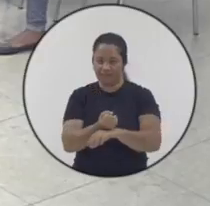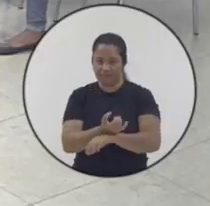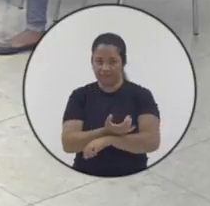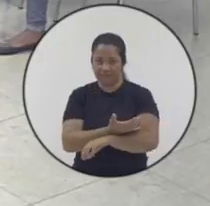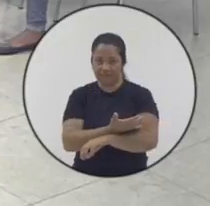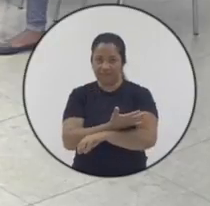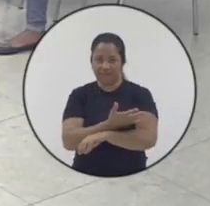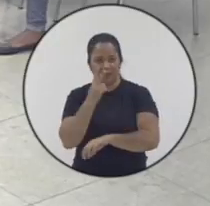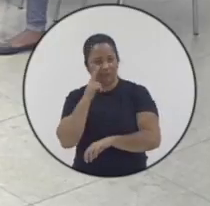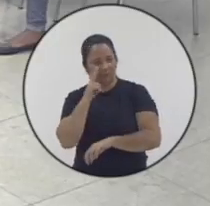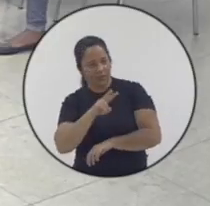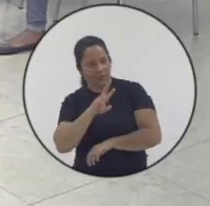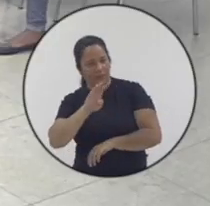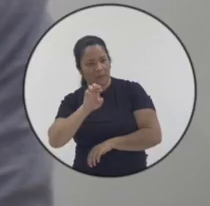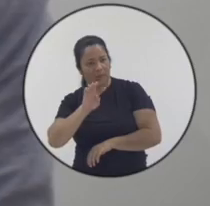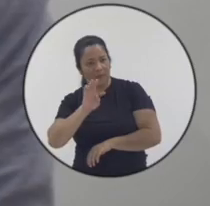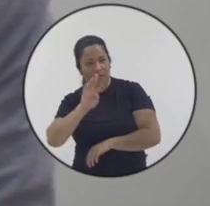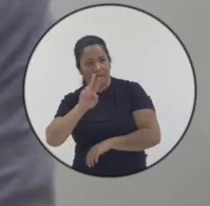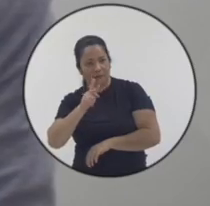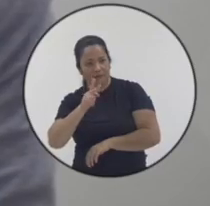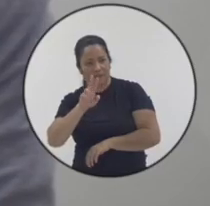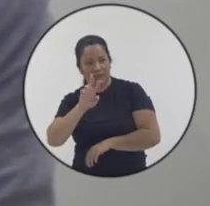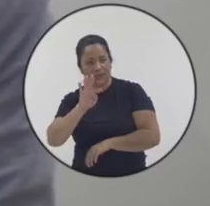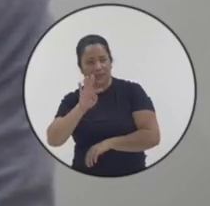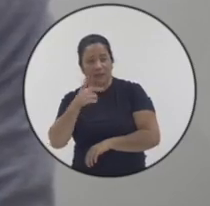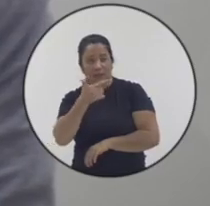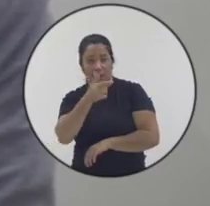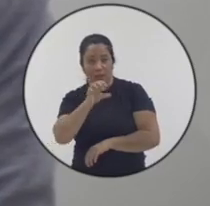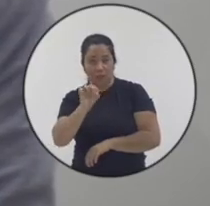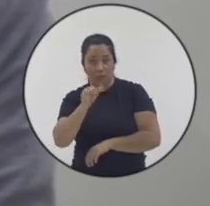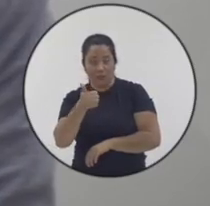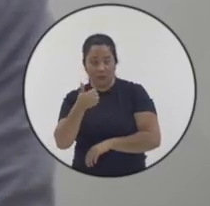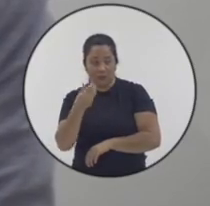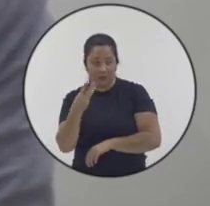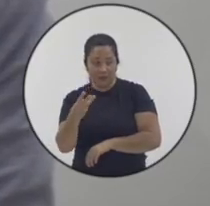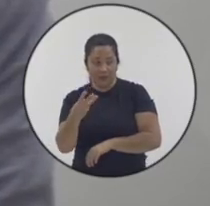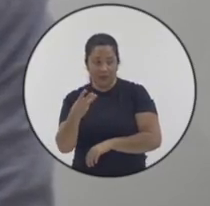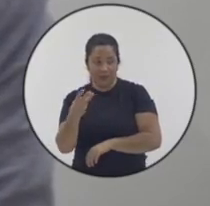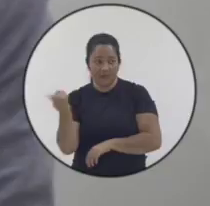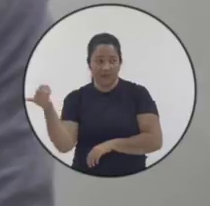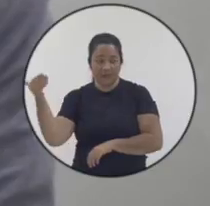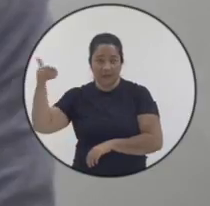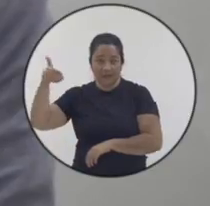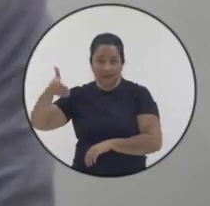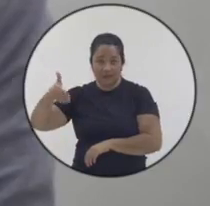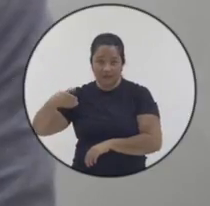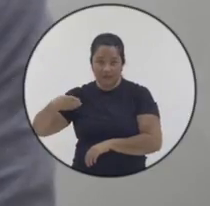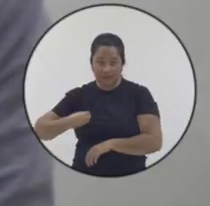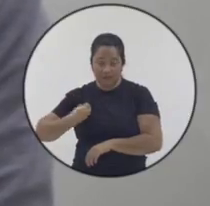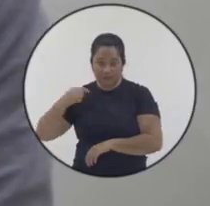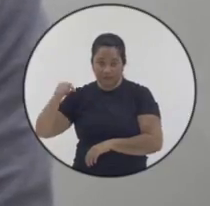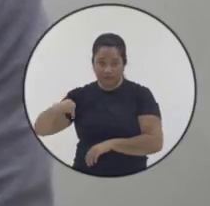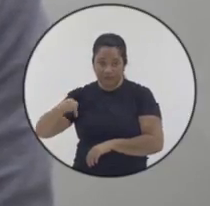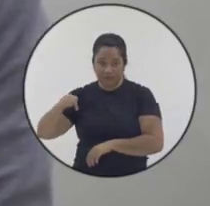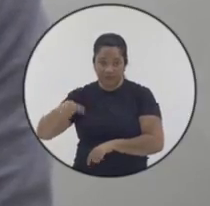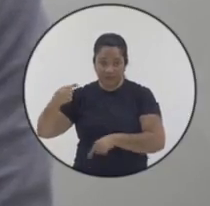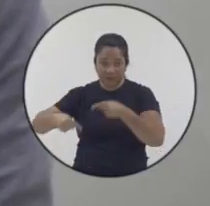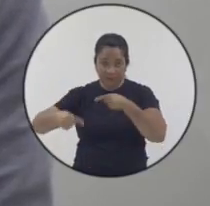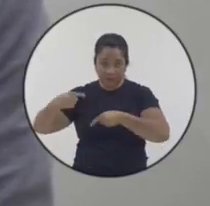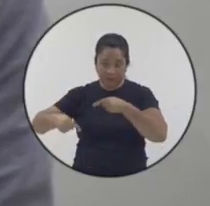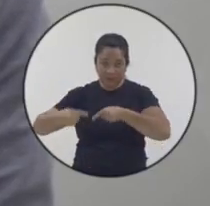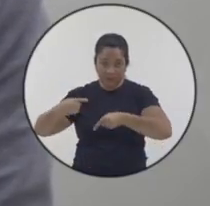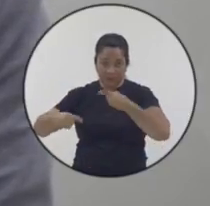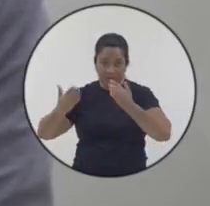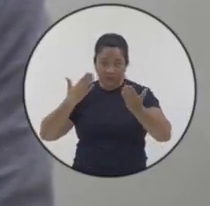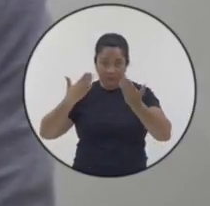vendo aqui Beth Fernandes, uma pessoa que, em 2013, esteve aqui nesse local, num debate sobre psicologia e